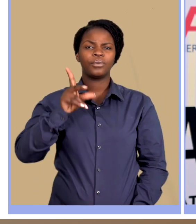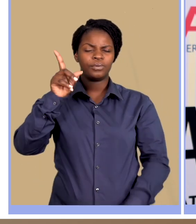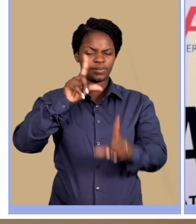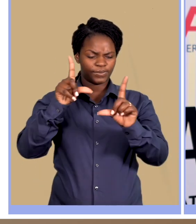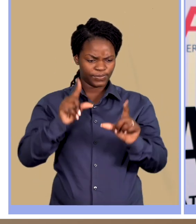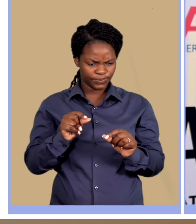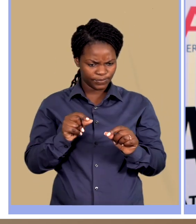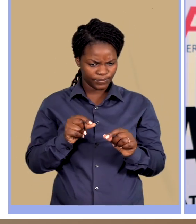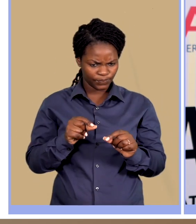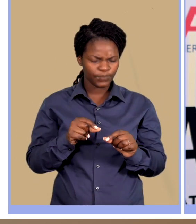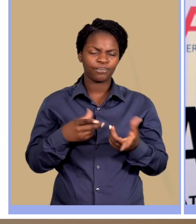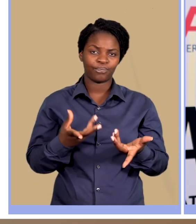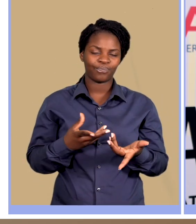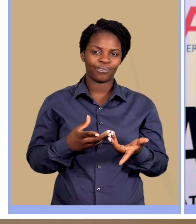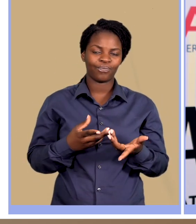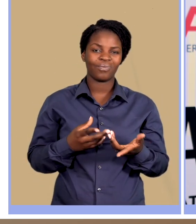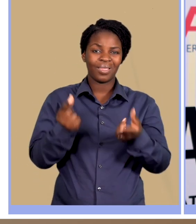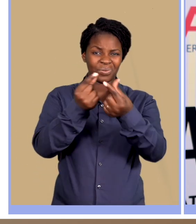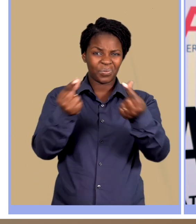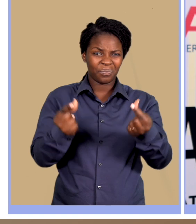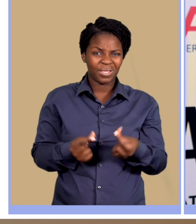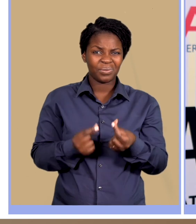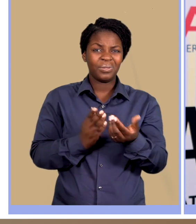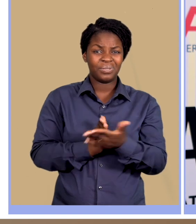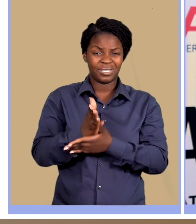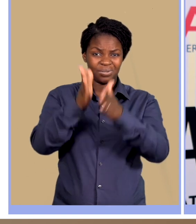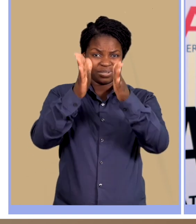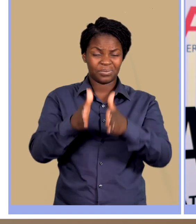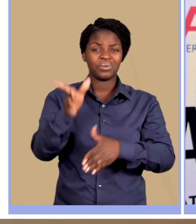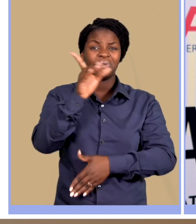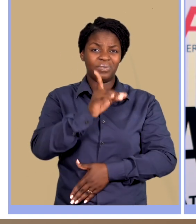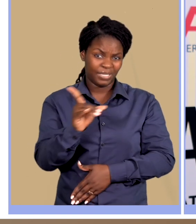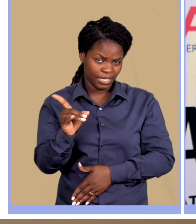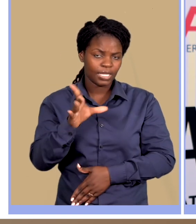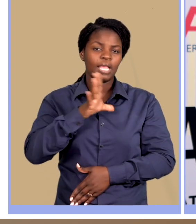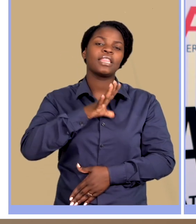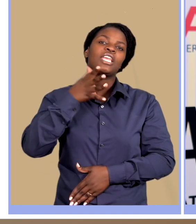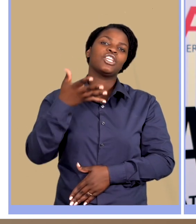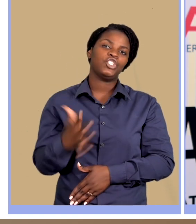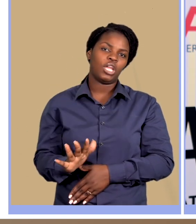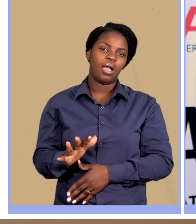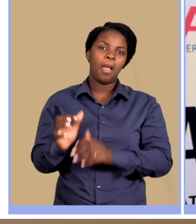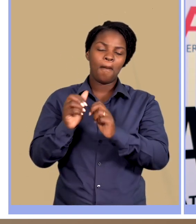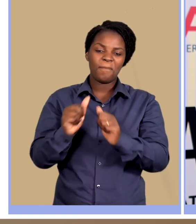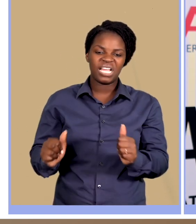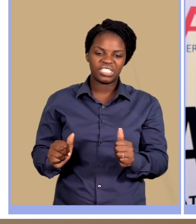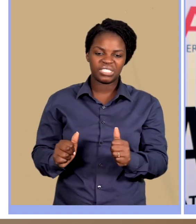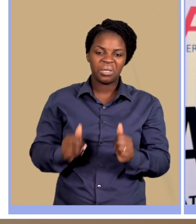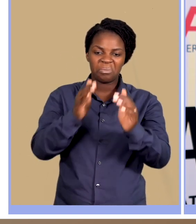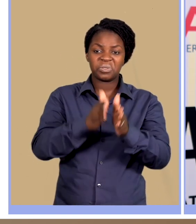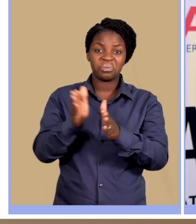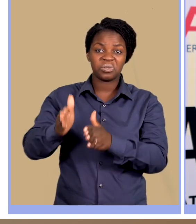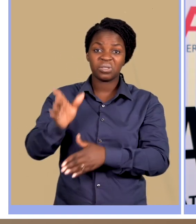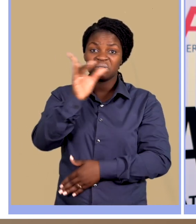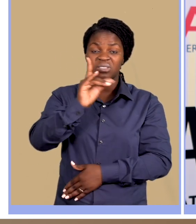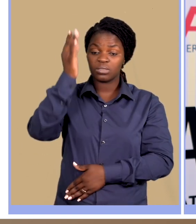Pessoa com Deficiência, não é? Mas falta a apropriação desse instrumento, principalmente para essas